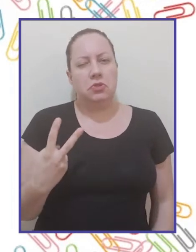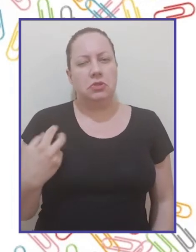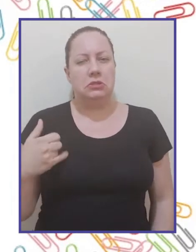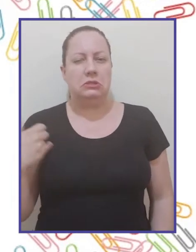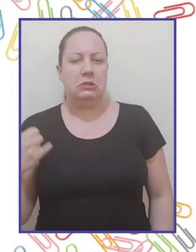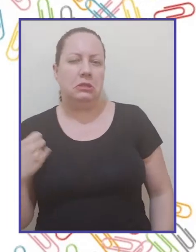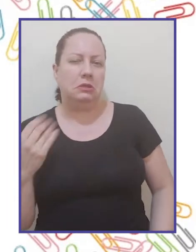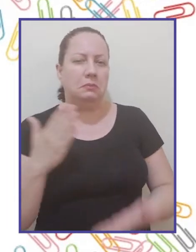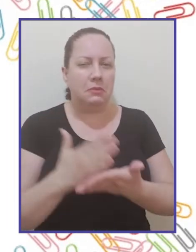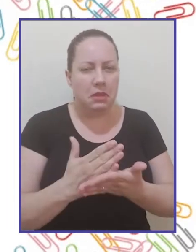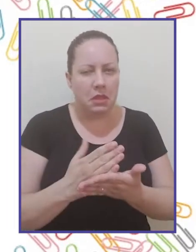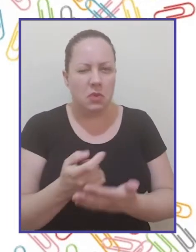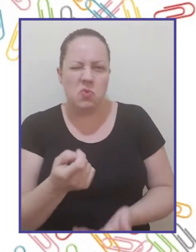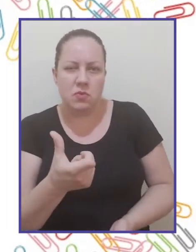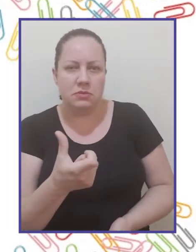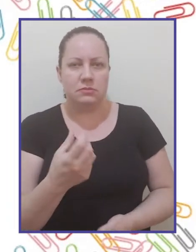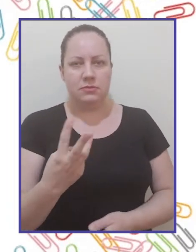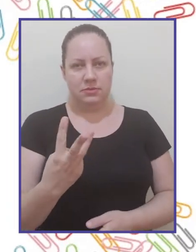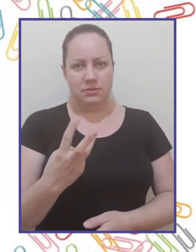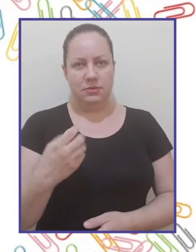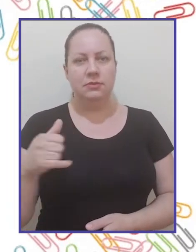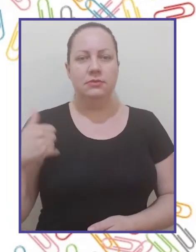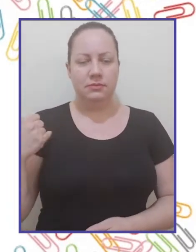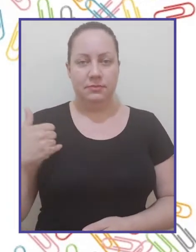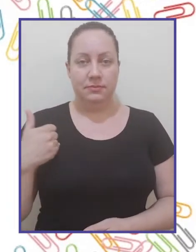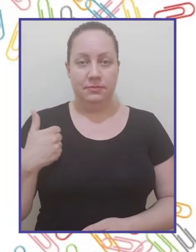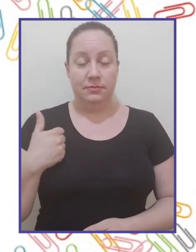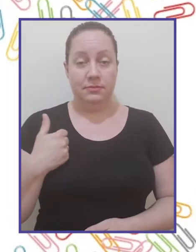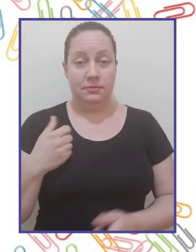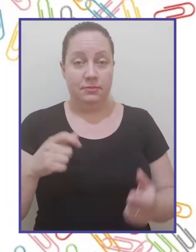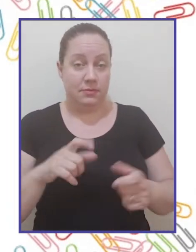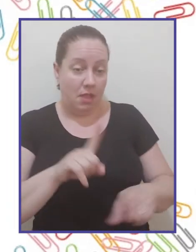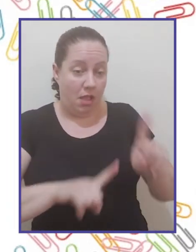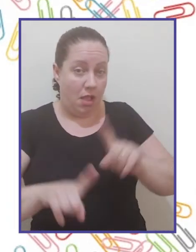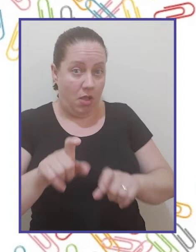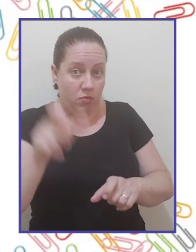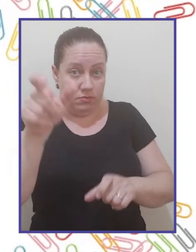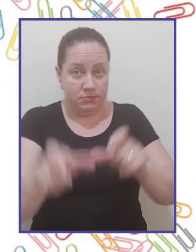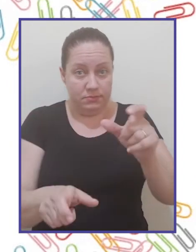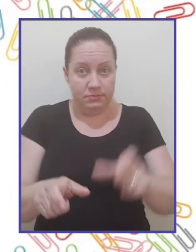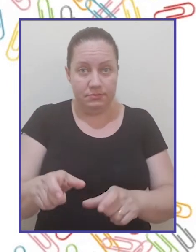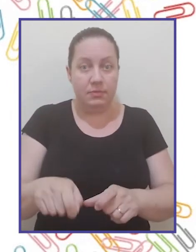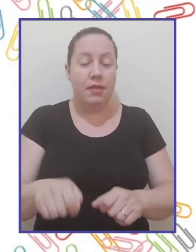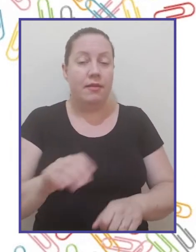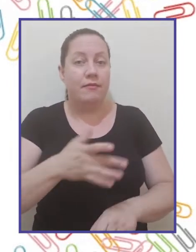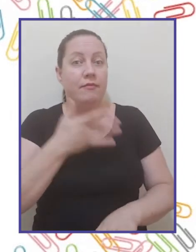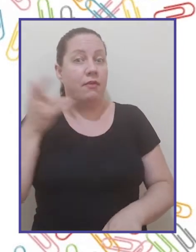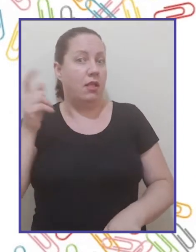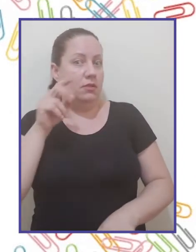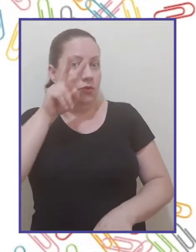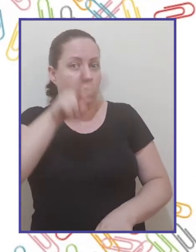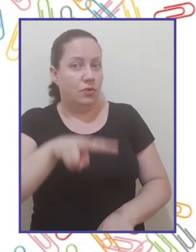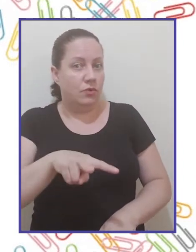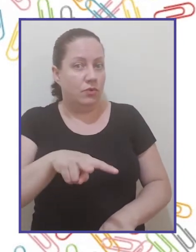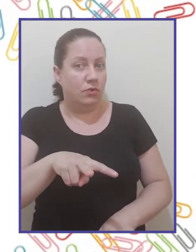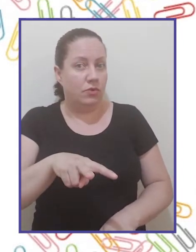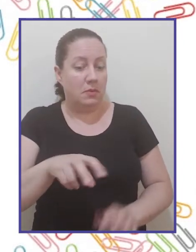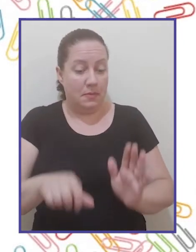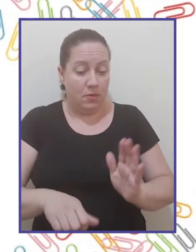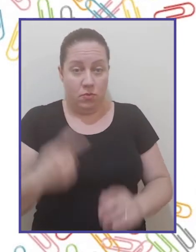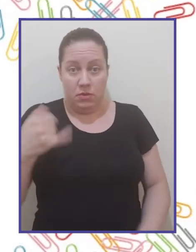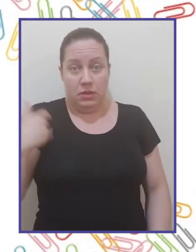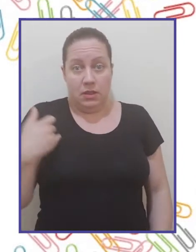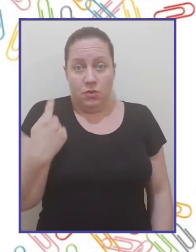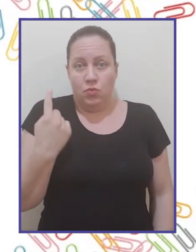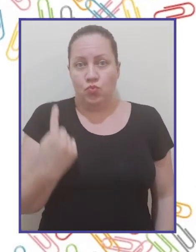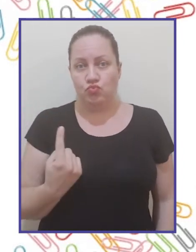de 2 anos e meio a 3 anos, sendo que, em muitos casos, costumam ficar evidentes por